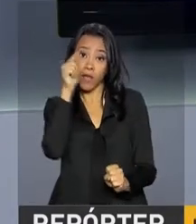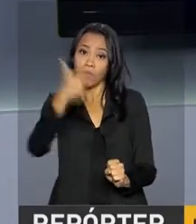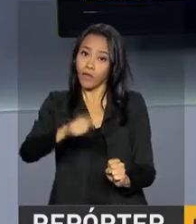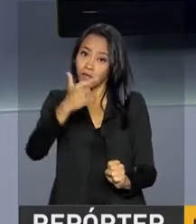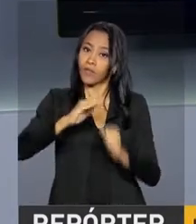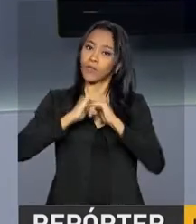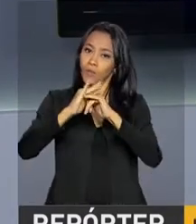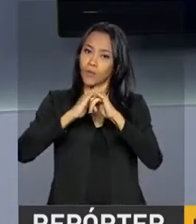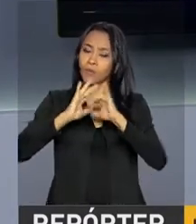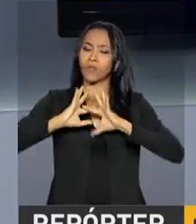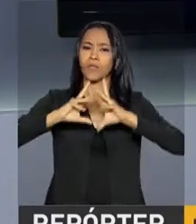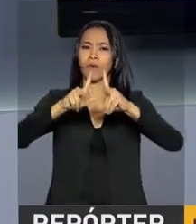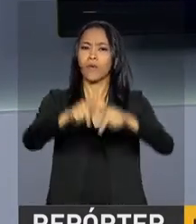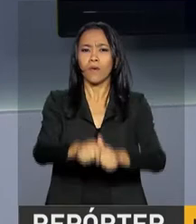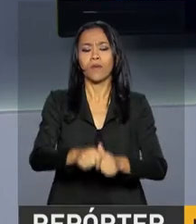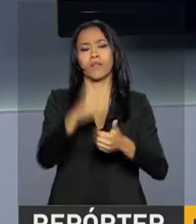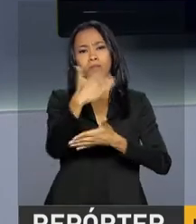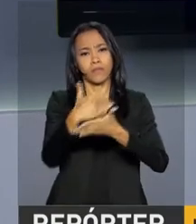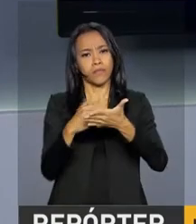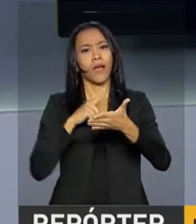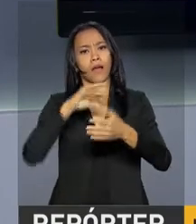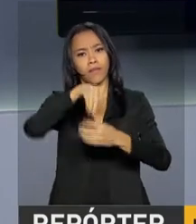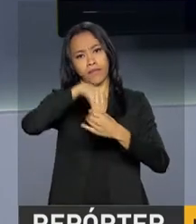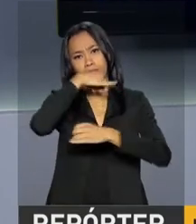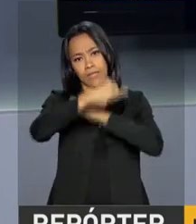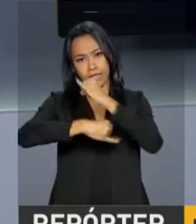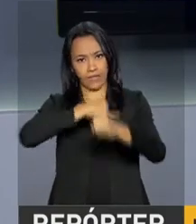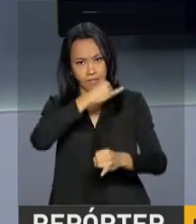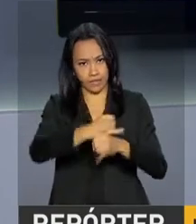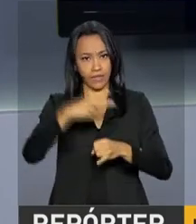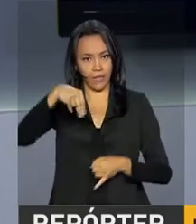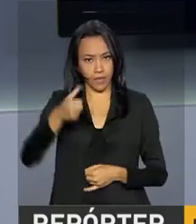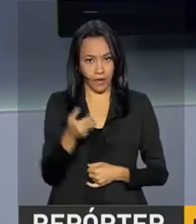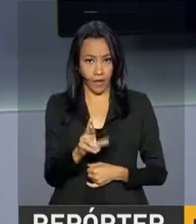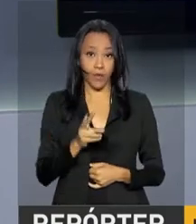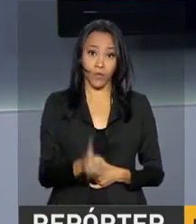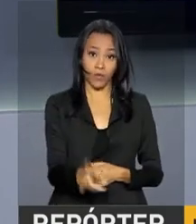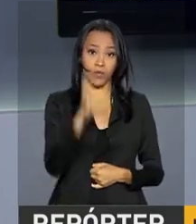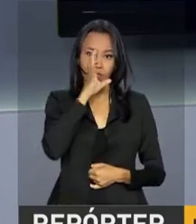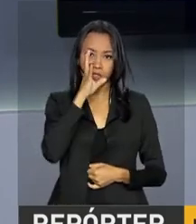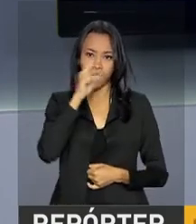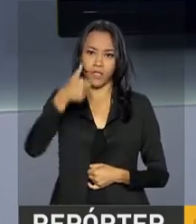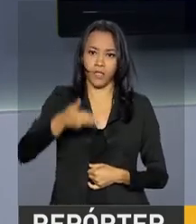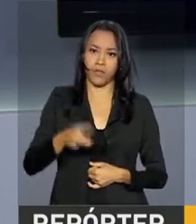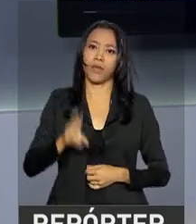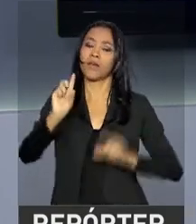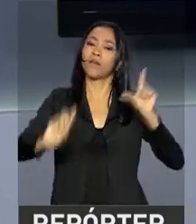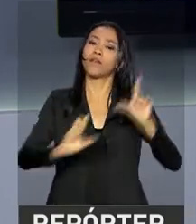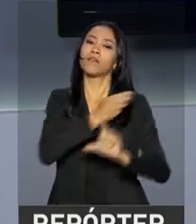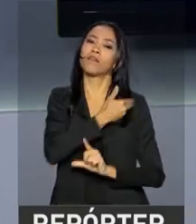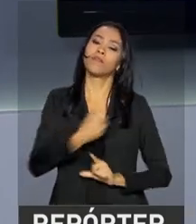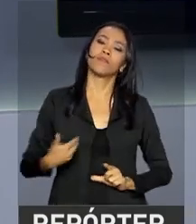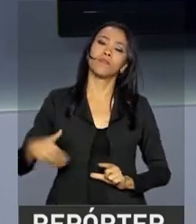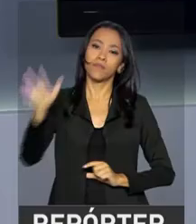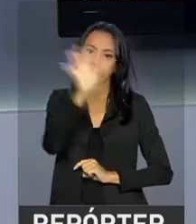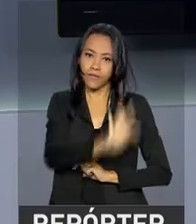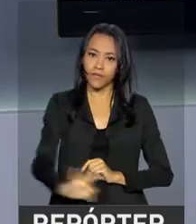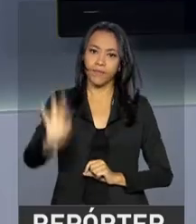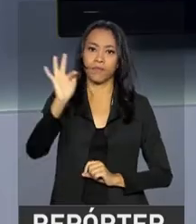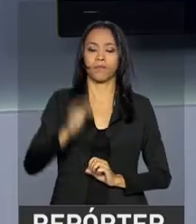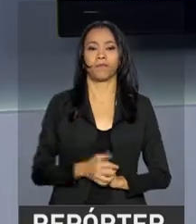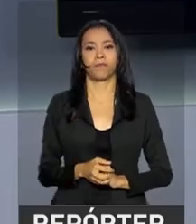youtube e toda a nossa programação também está na página da nbr na internet continue com a gente na nbr a tv do governo